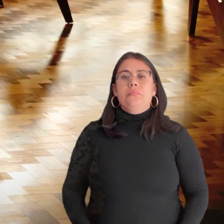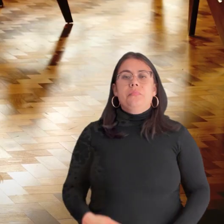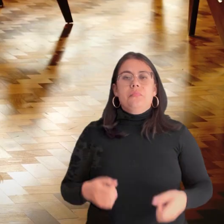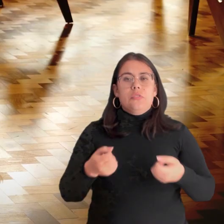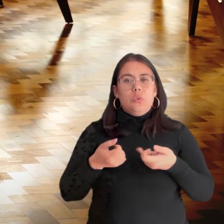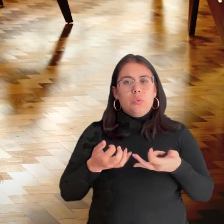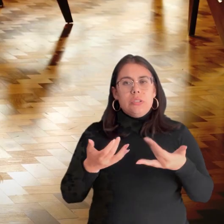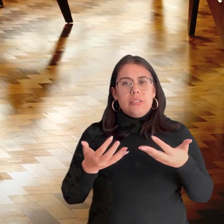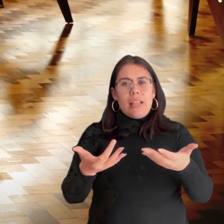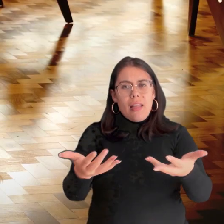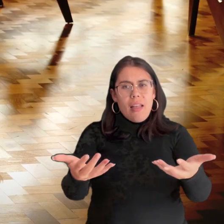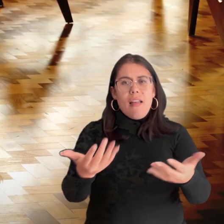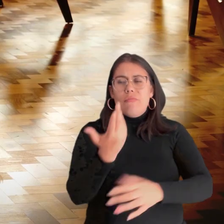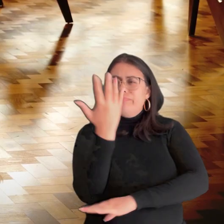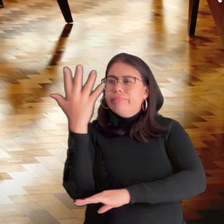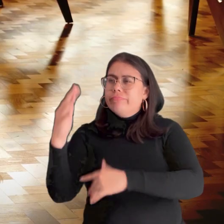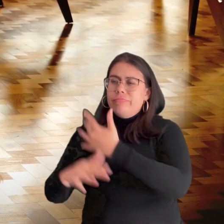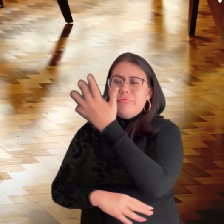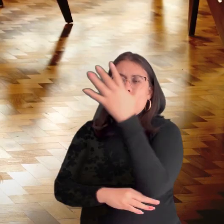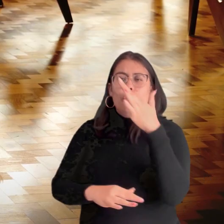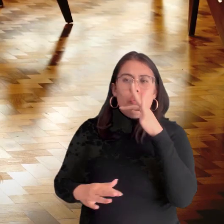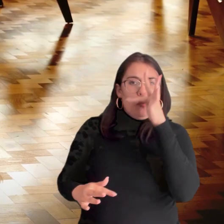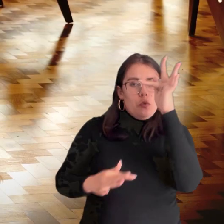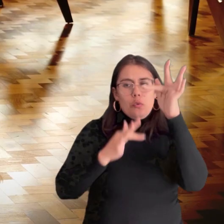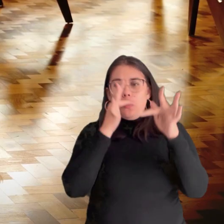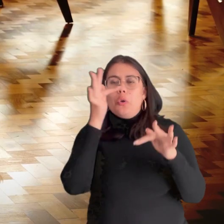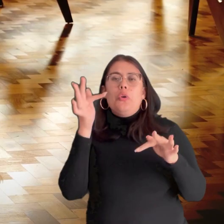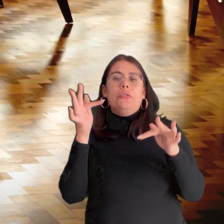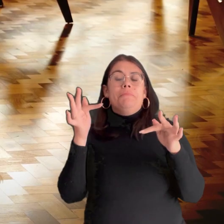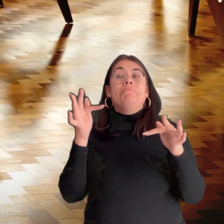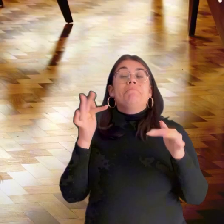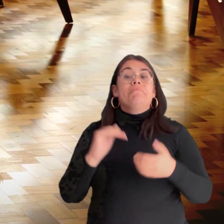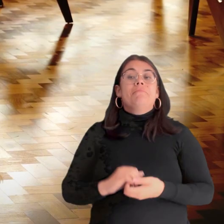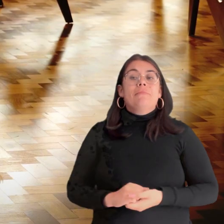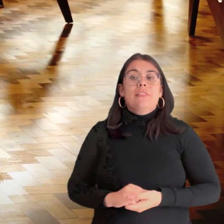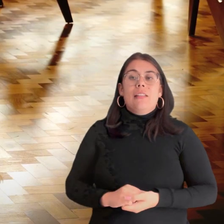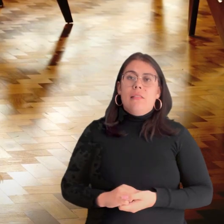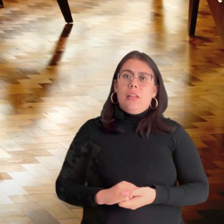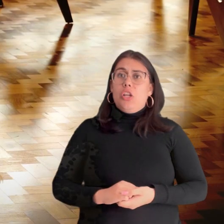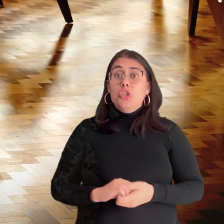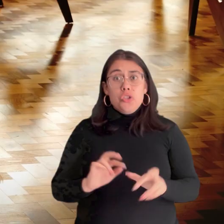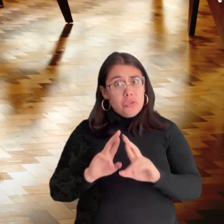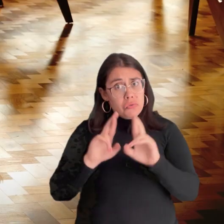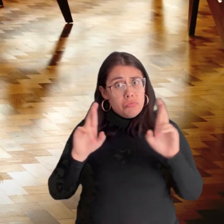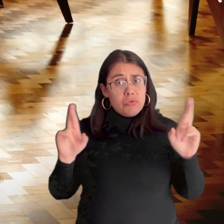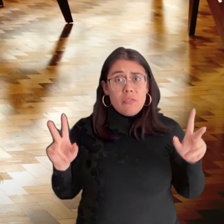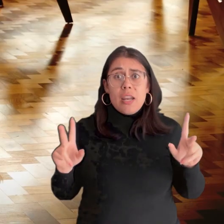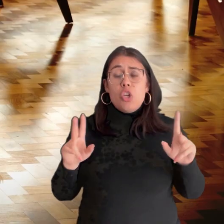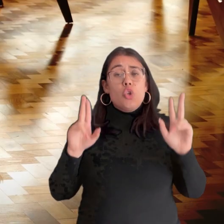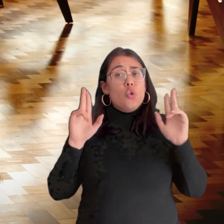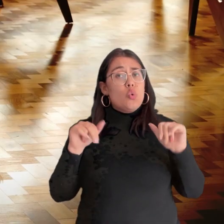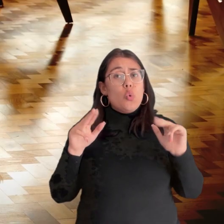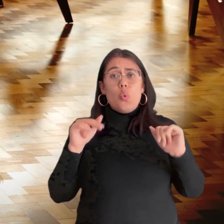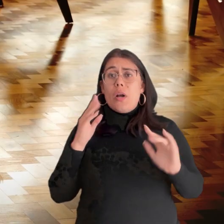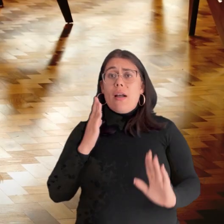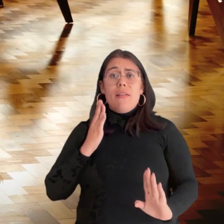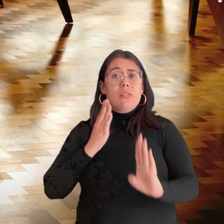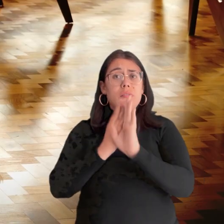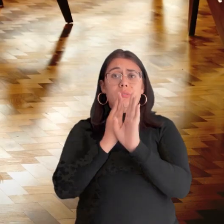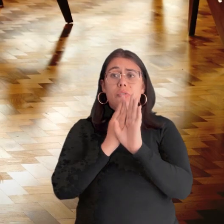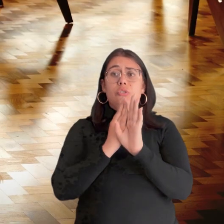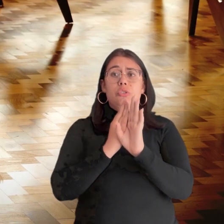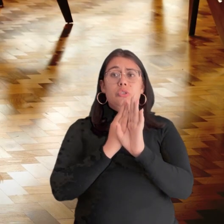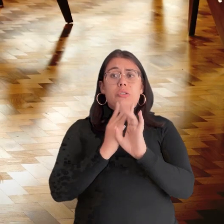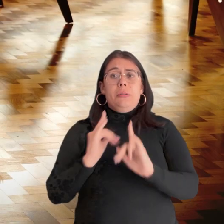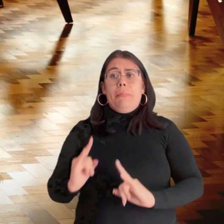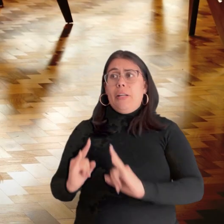fruição de um jardim, é uma coisa rara hoje em dia nos prédios de apartamento. As pessoas hoje em dia enfiam academias de